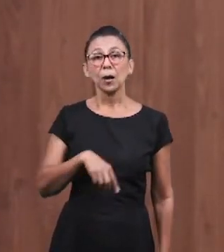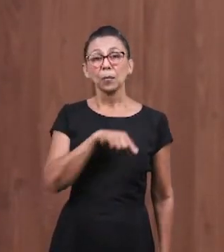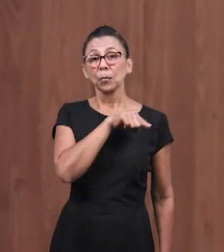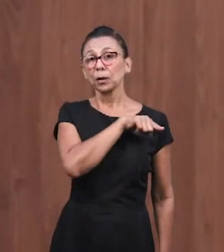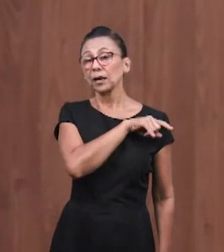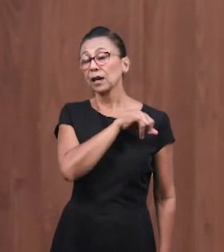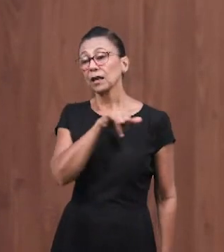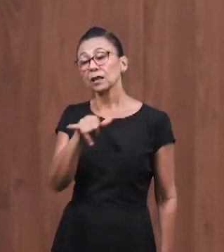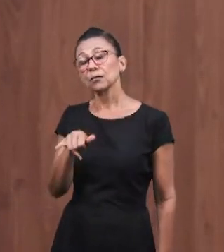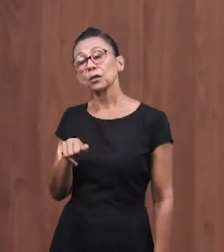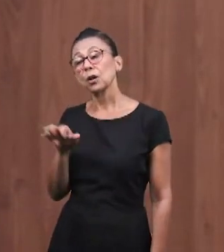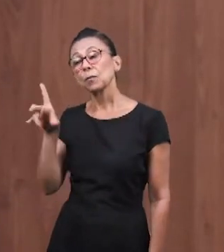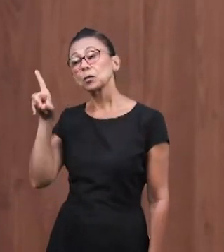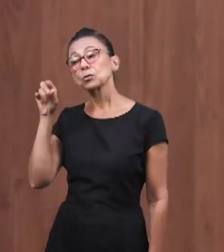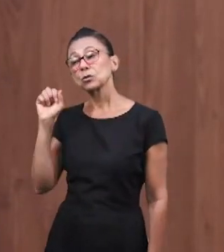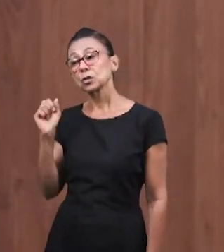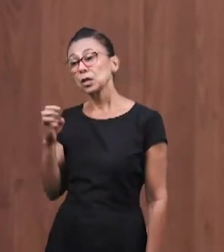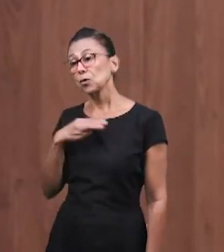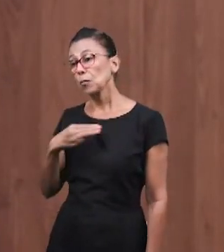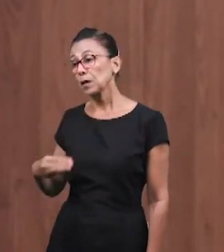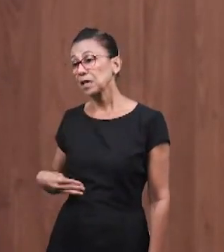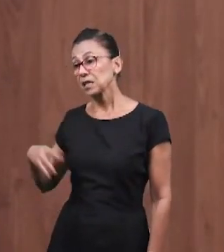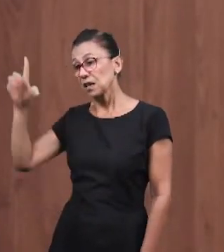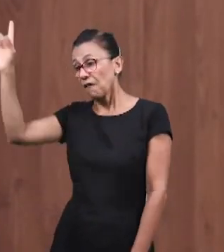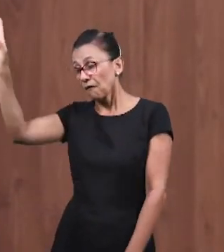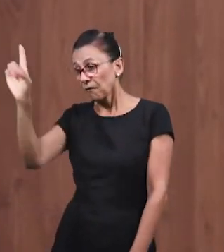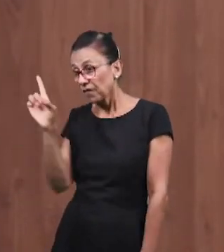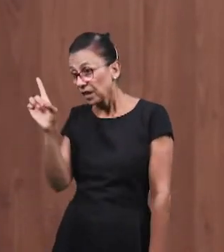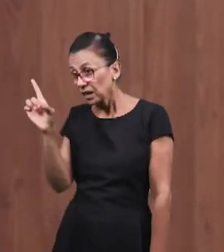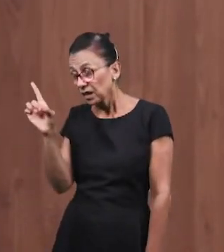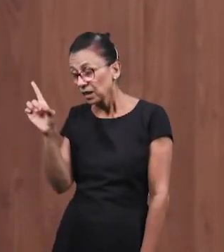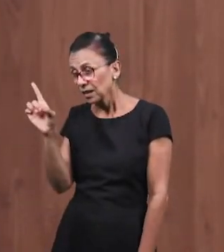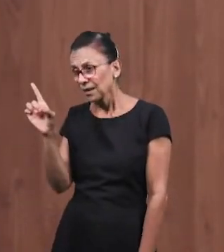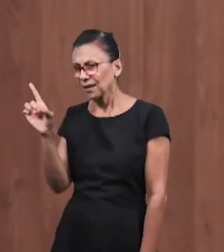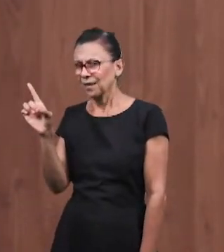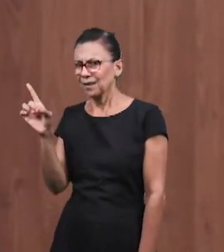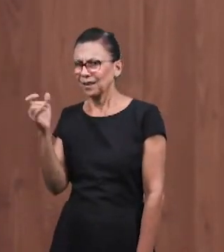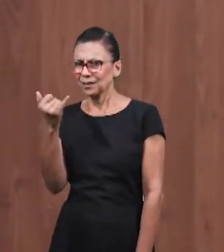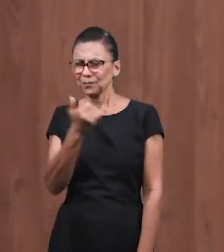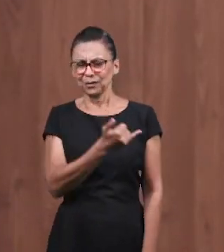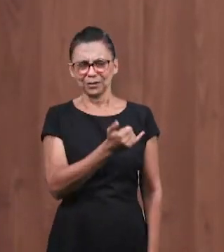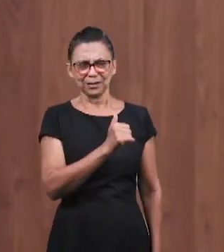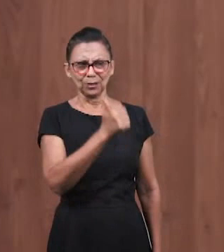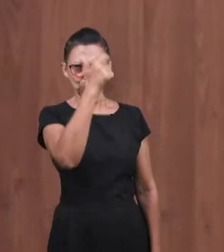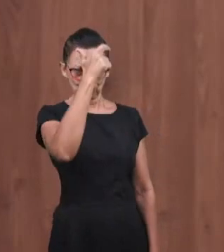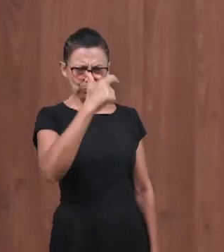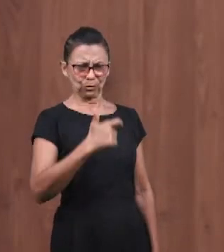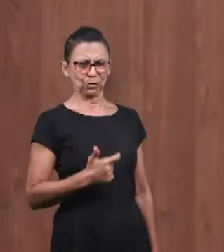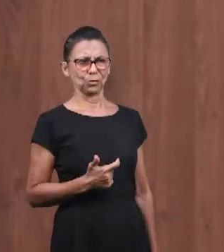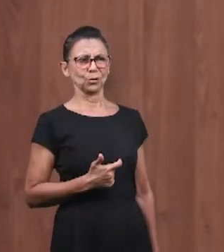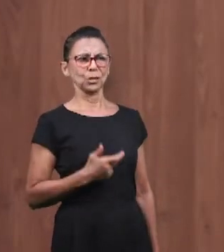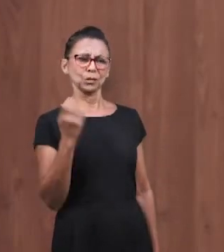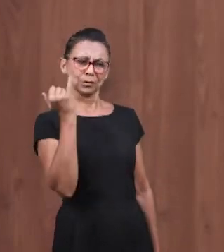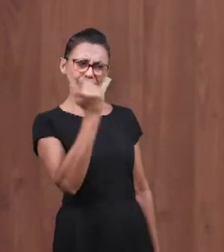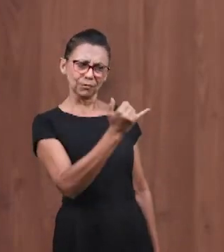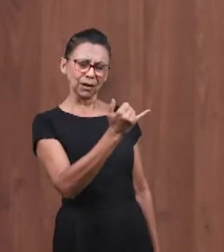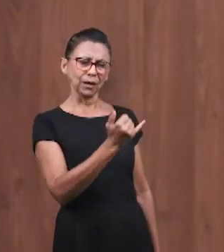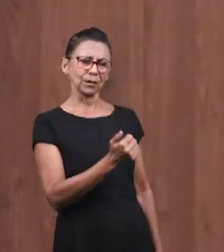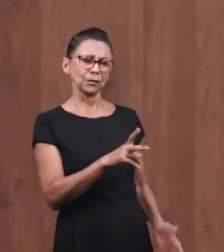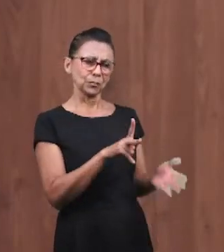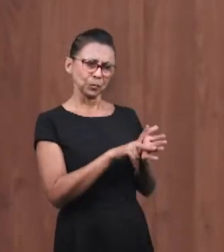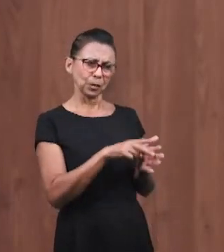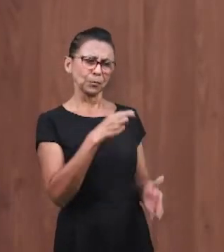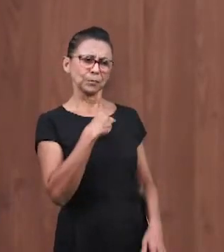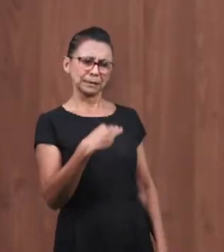ele então vai nos falar tudo isso que você está falando. Aí Jesus disse, não, o Messias já chegou, sou eu. Diz, sou eu que falo